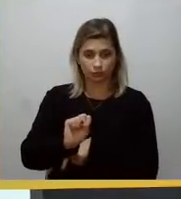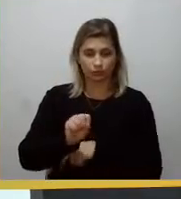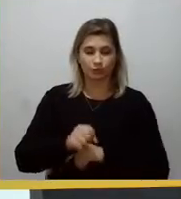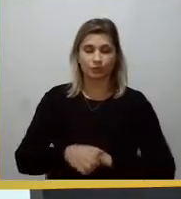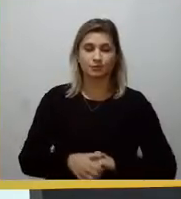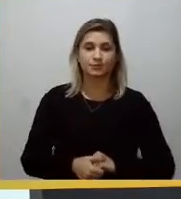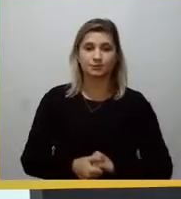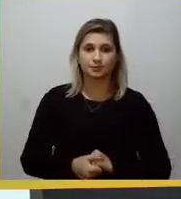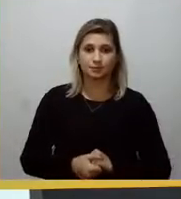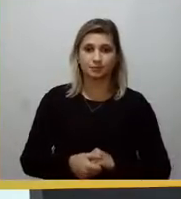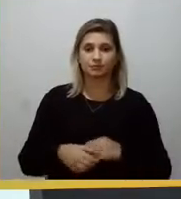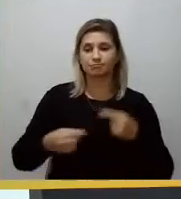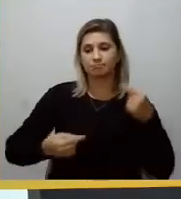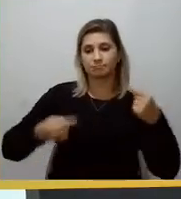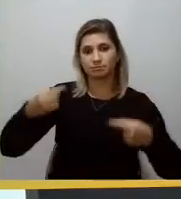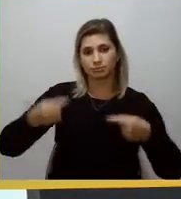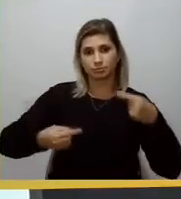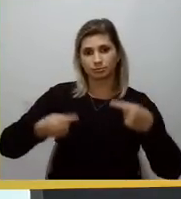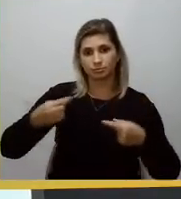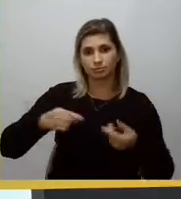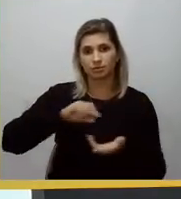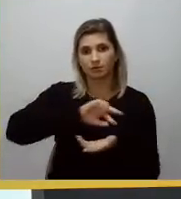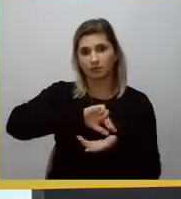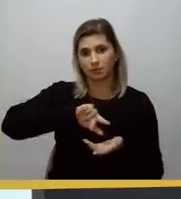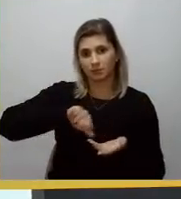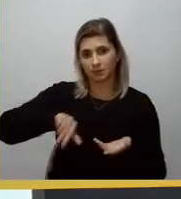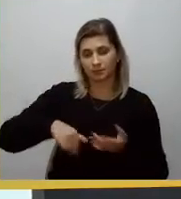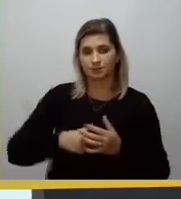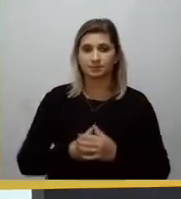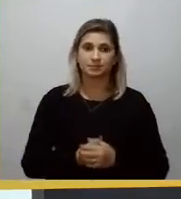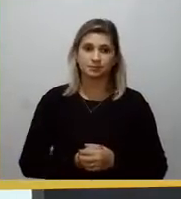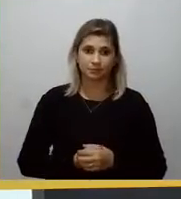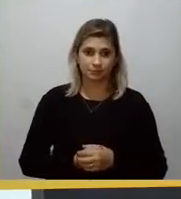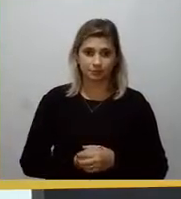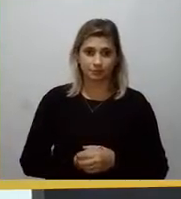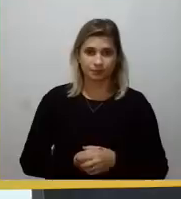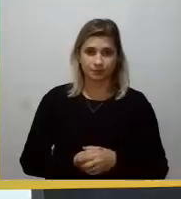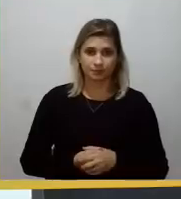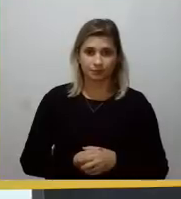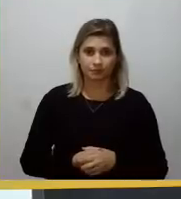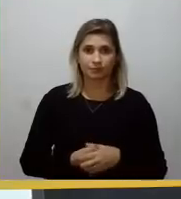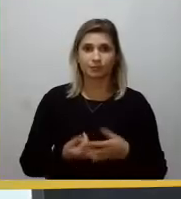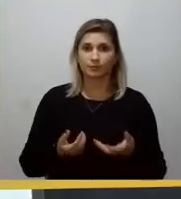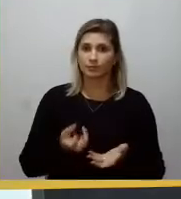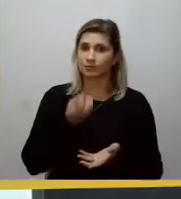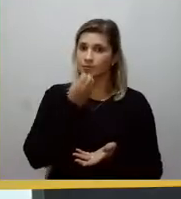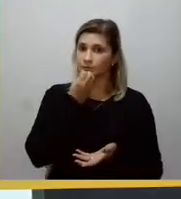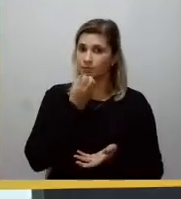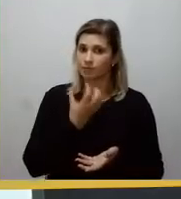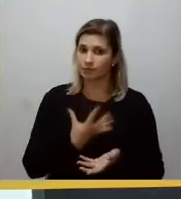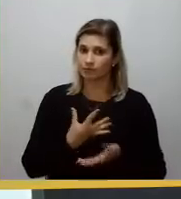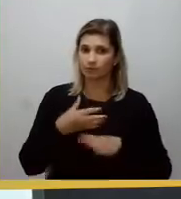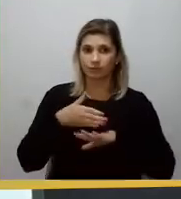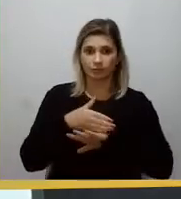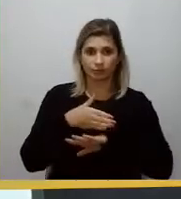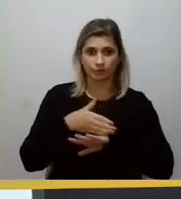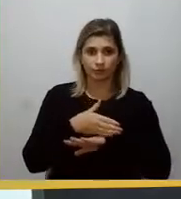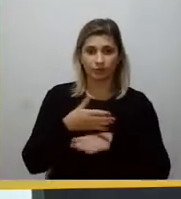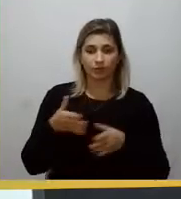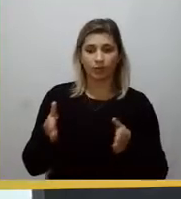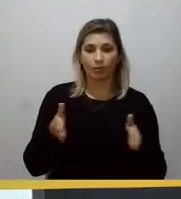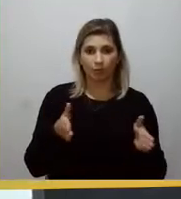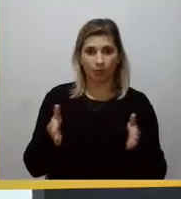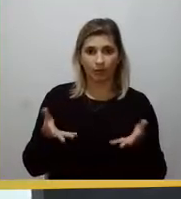onde são discutidas várias situações, e que seria bom, assim, também participar desse momento.